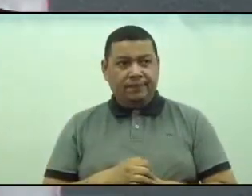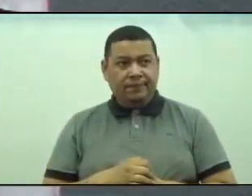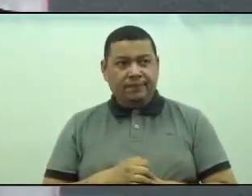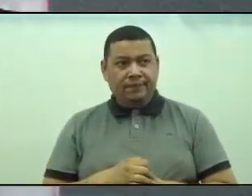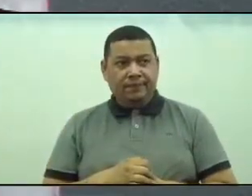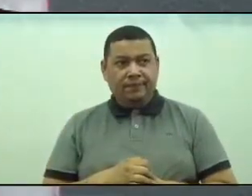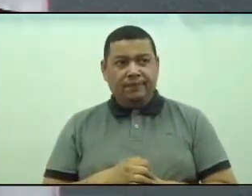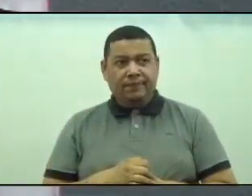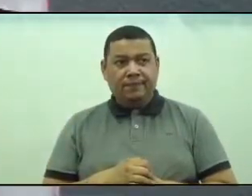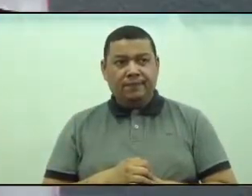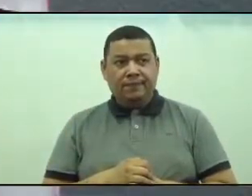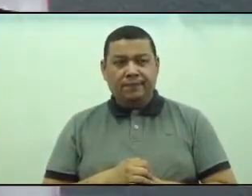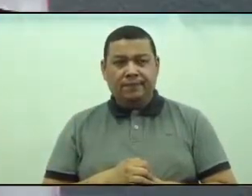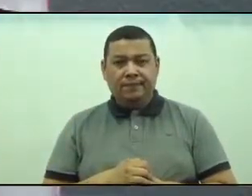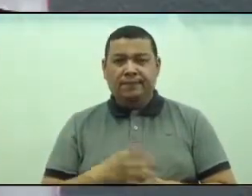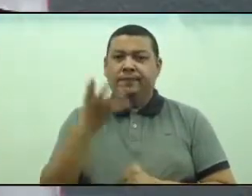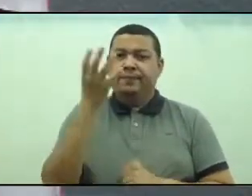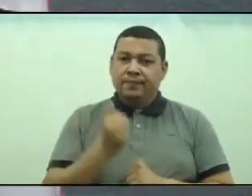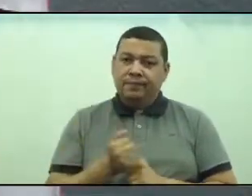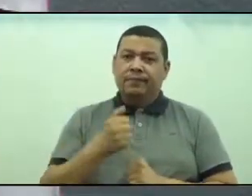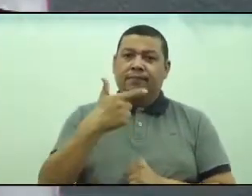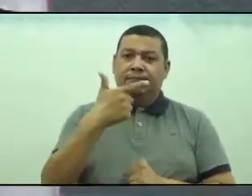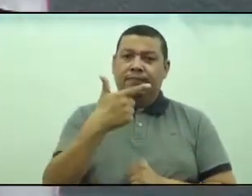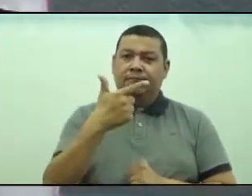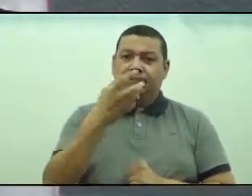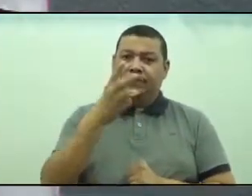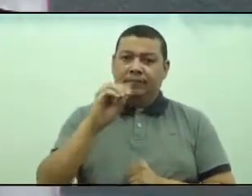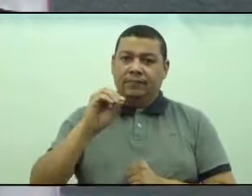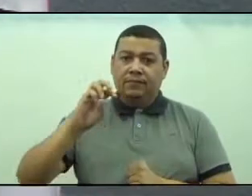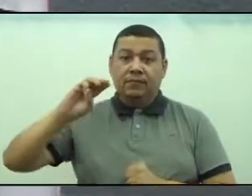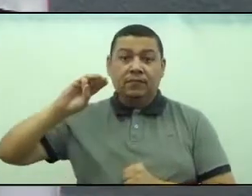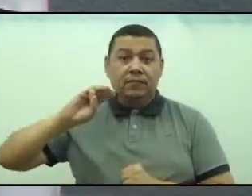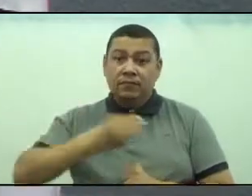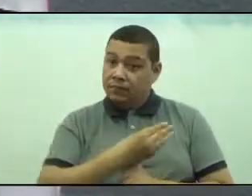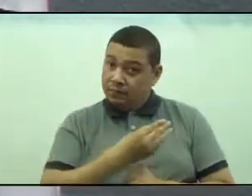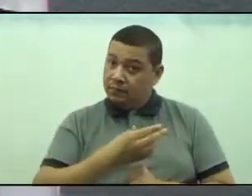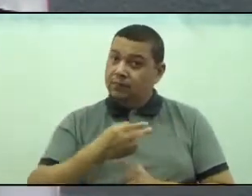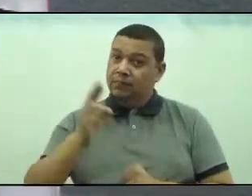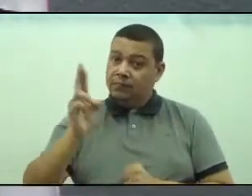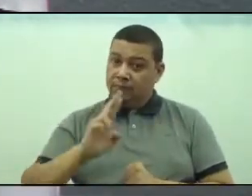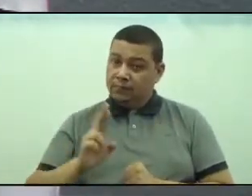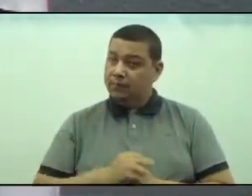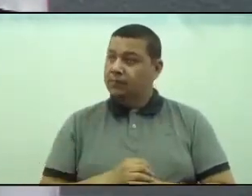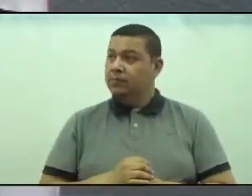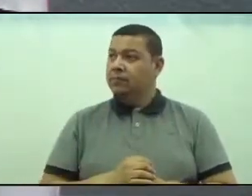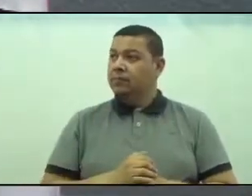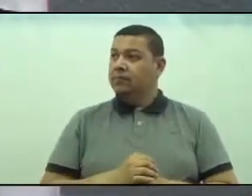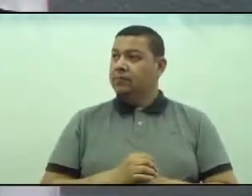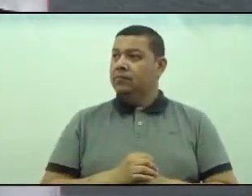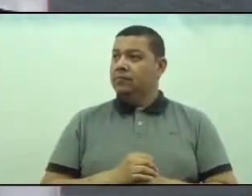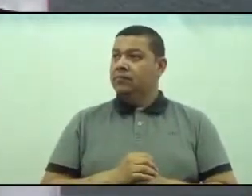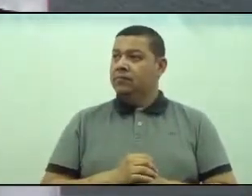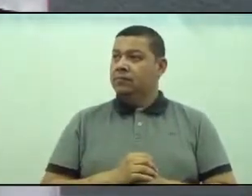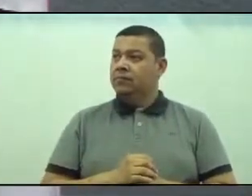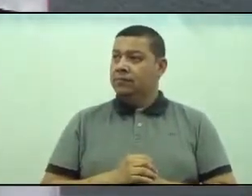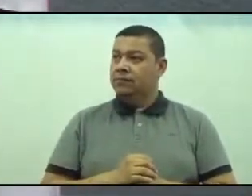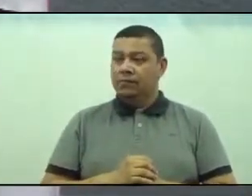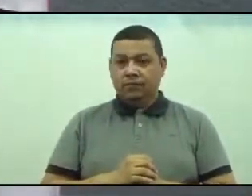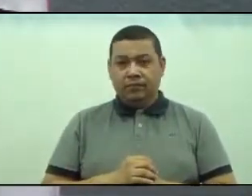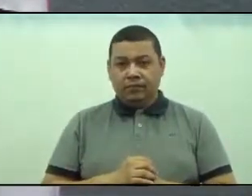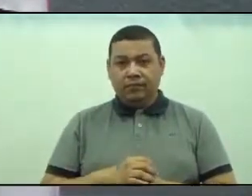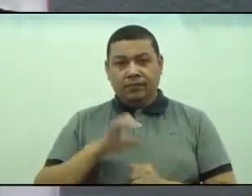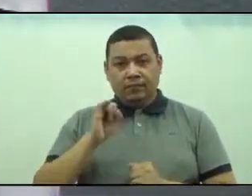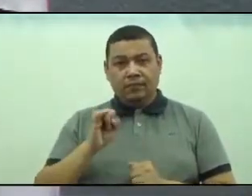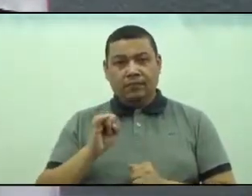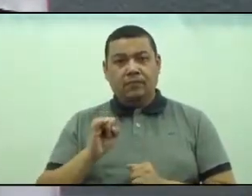consegue arrecadar 230 milhões de reais, quanto não arrecada o estado de